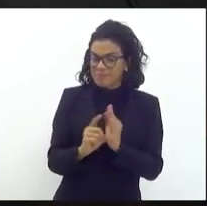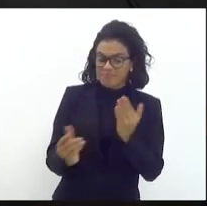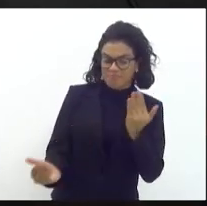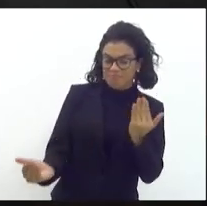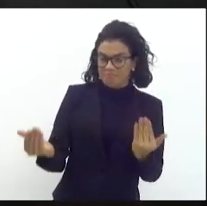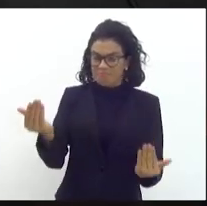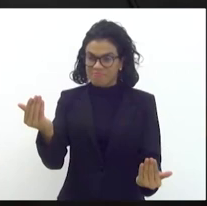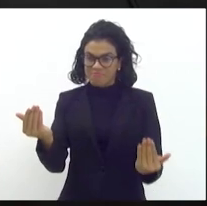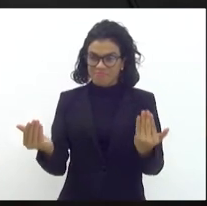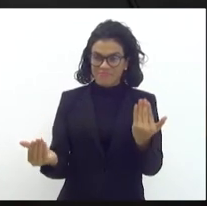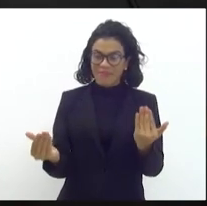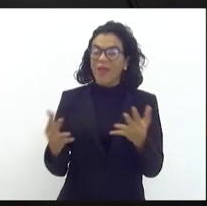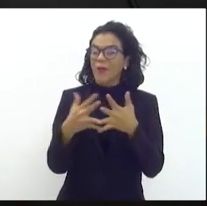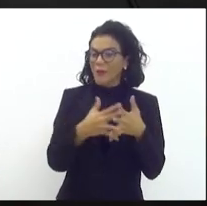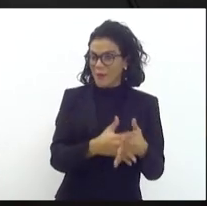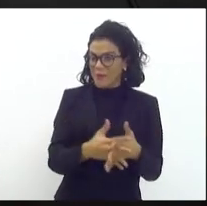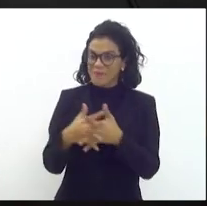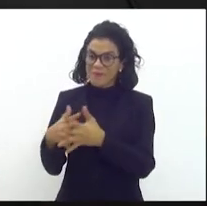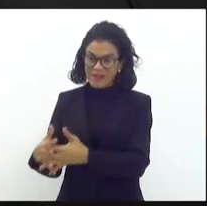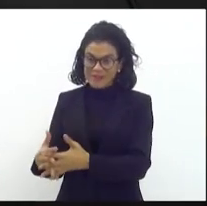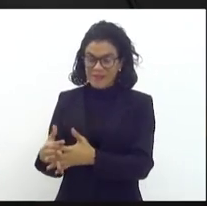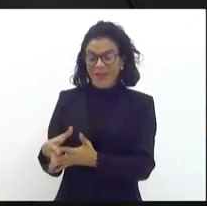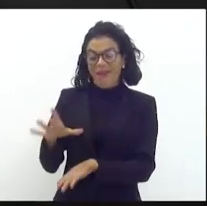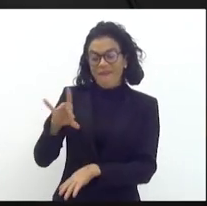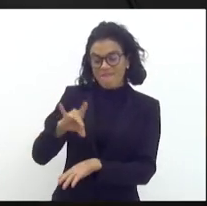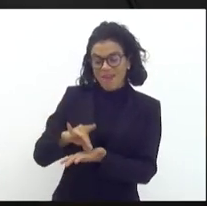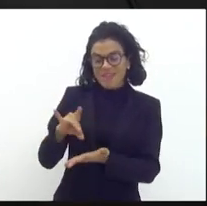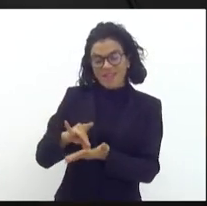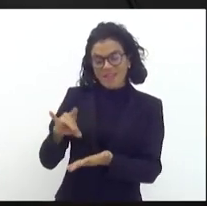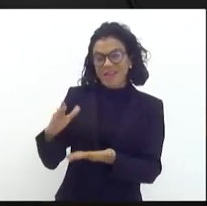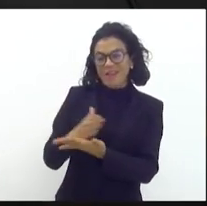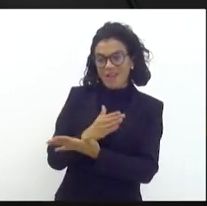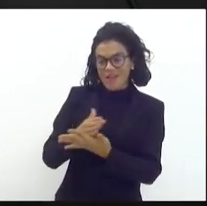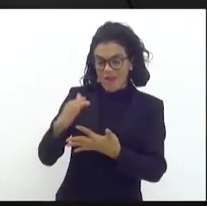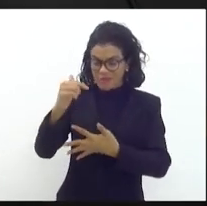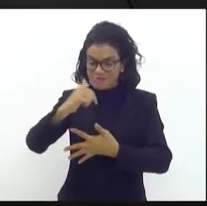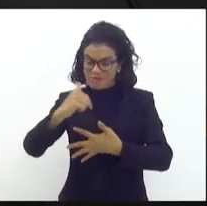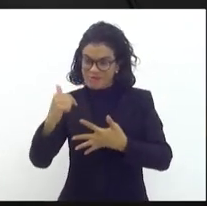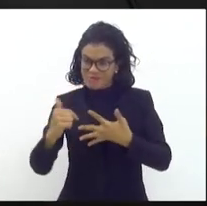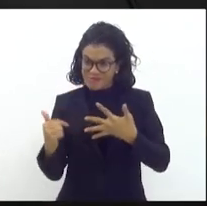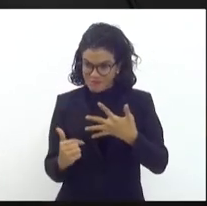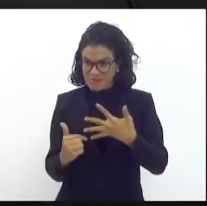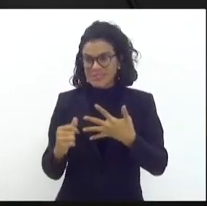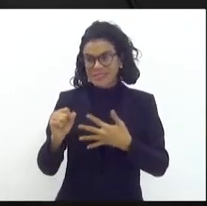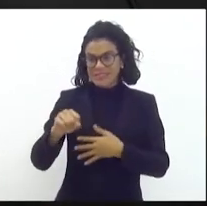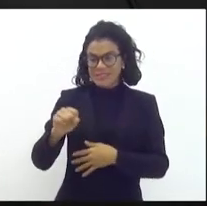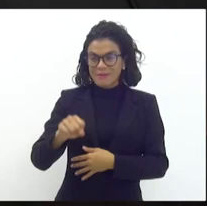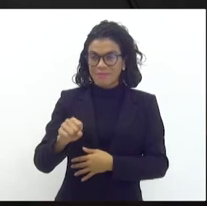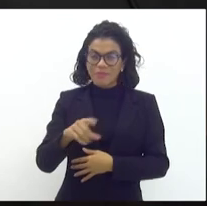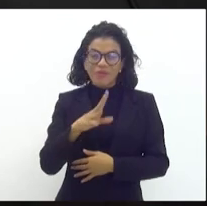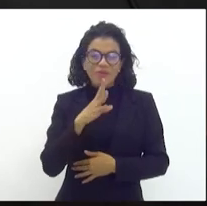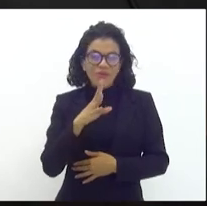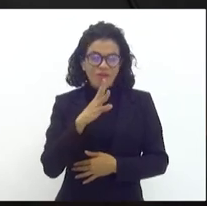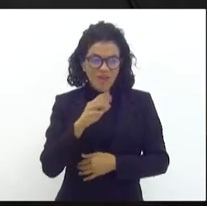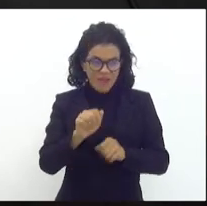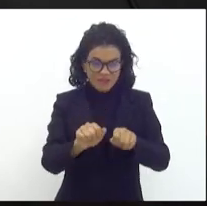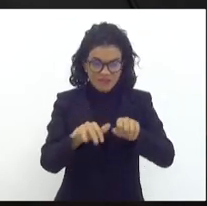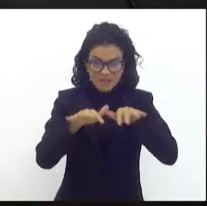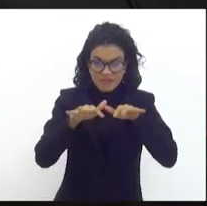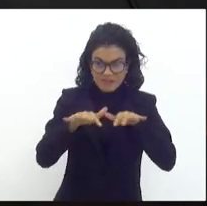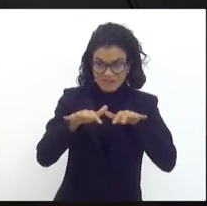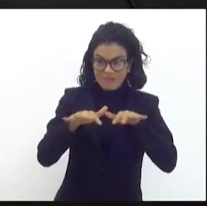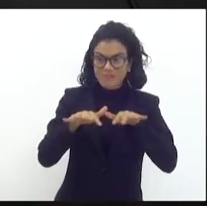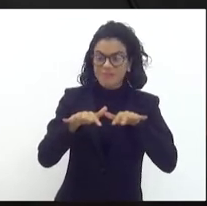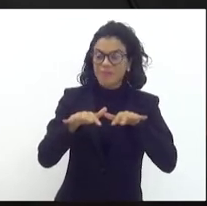complexo e ela é verdadeira em alguns tópicos para quem conhece o Parlamento e sobretudo